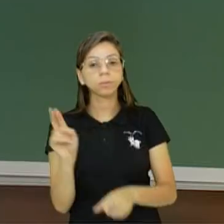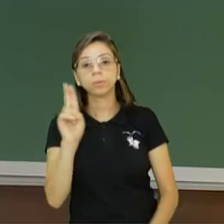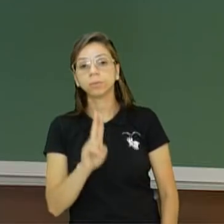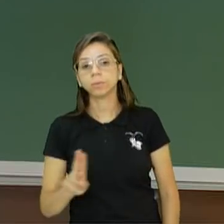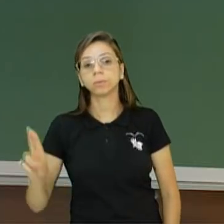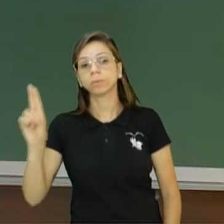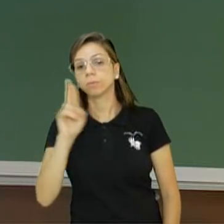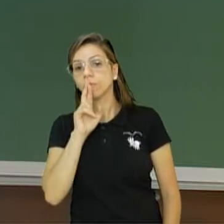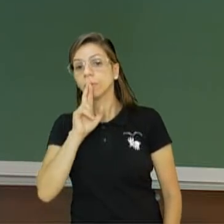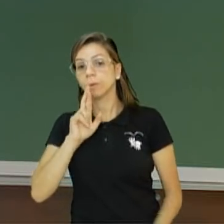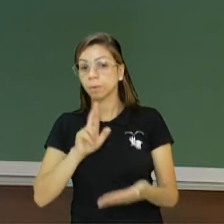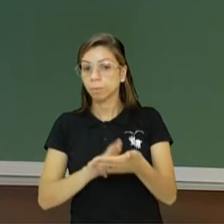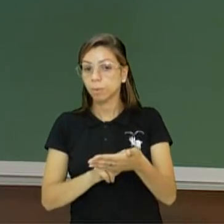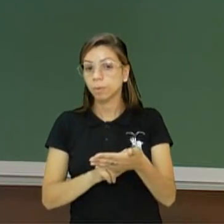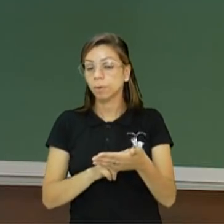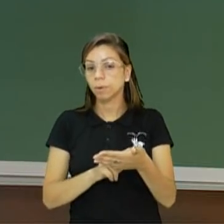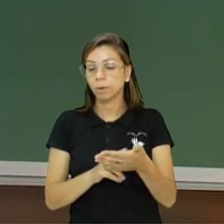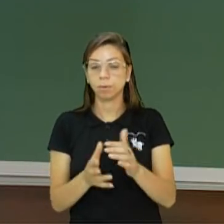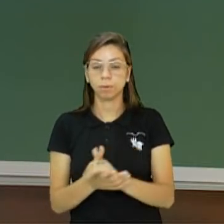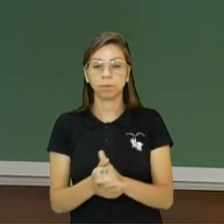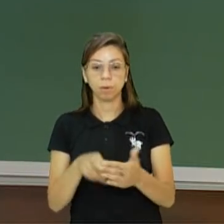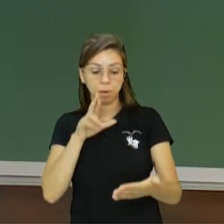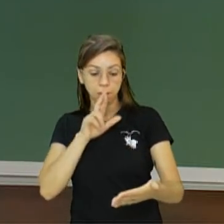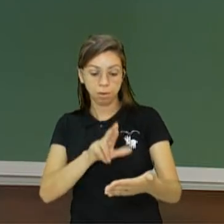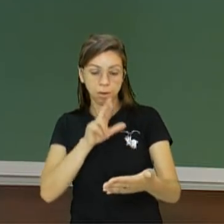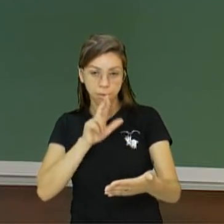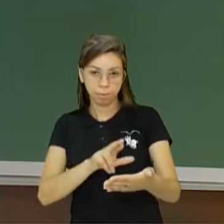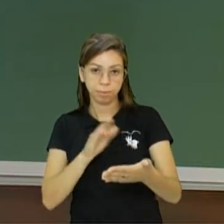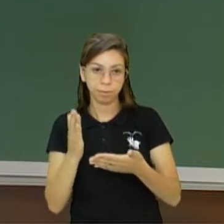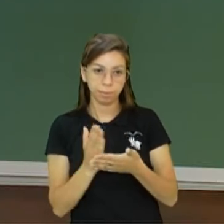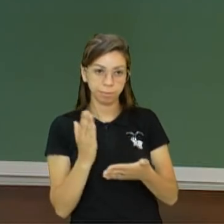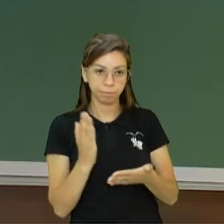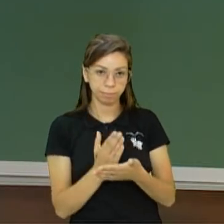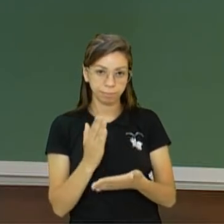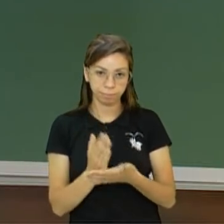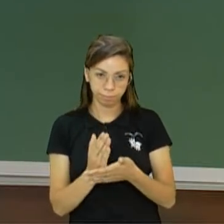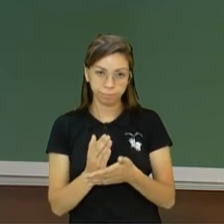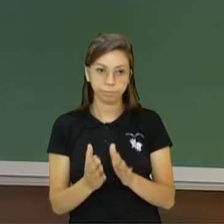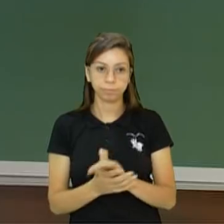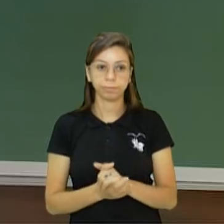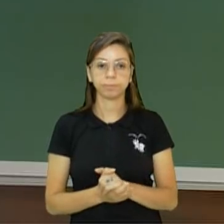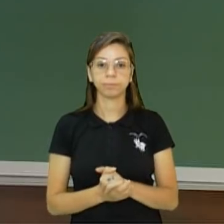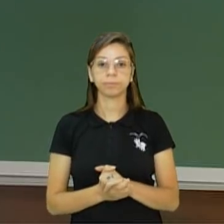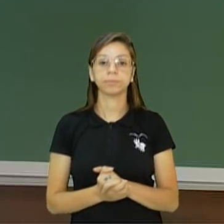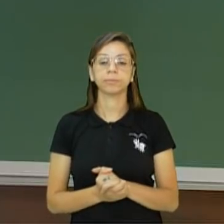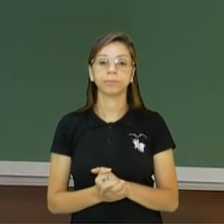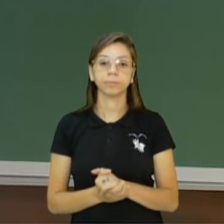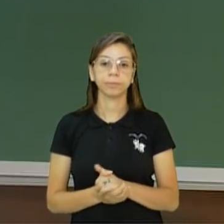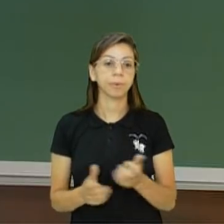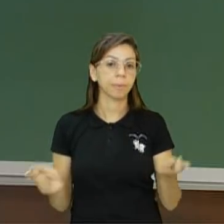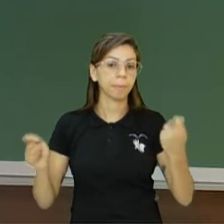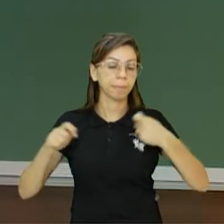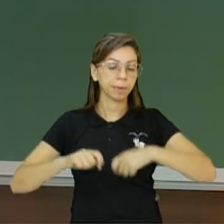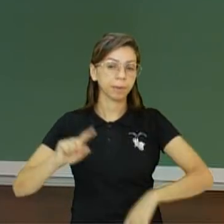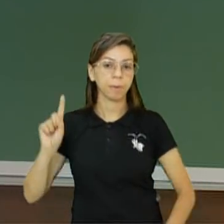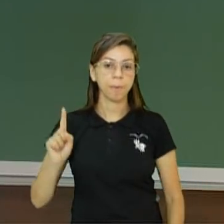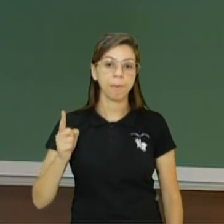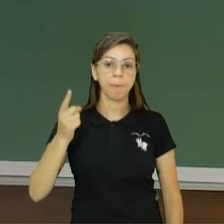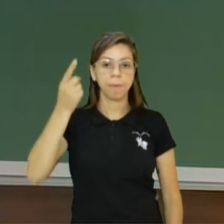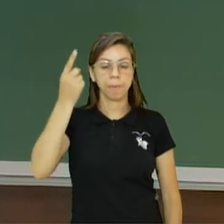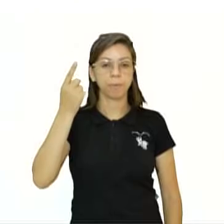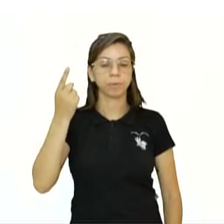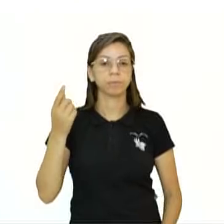resolver esse problema? Responda tudo isso lá no caderninho de vocês, hein? vocês vão ter que fazer um último passo